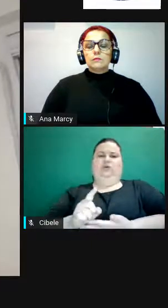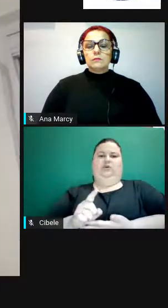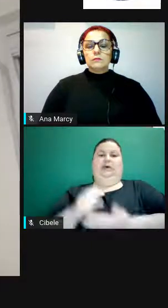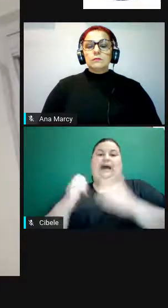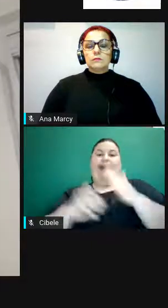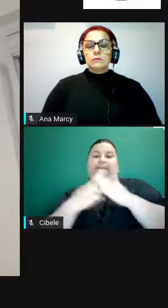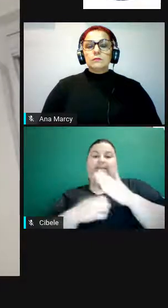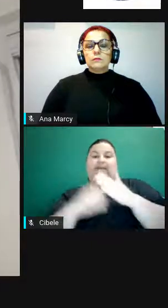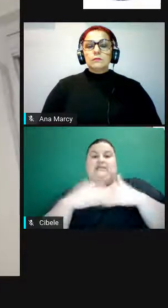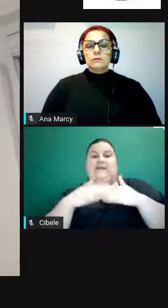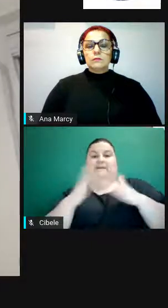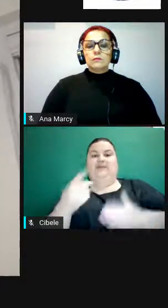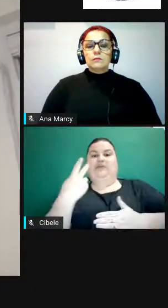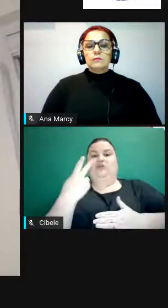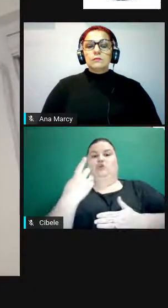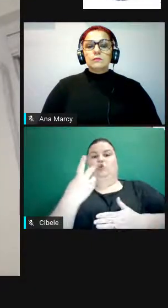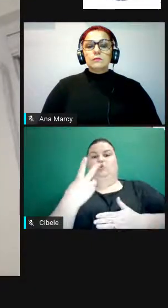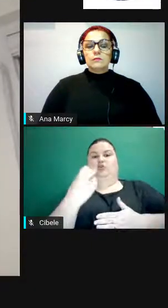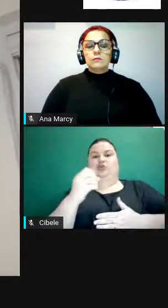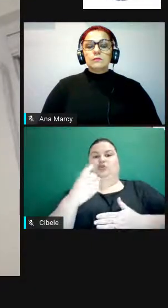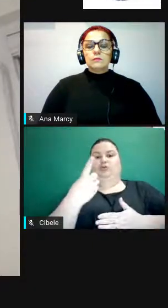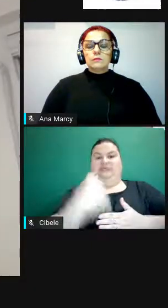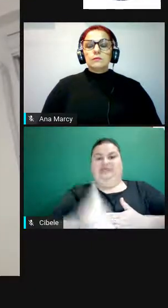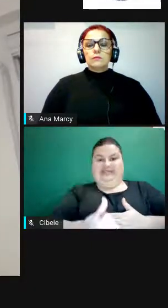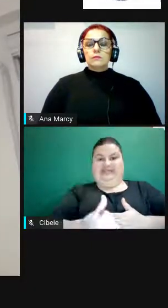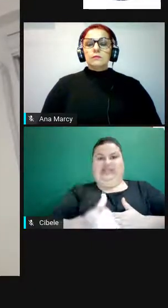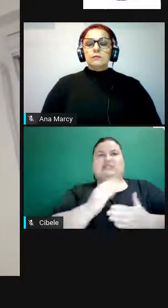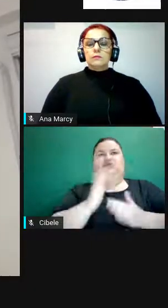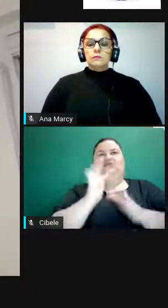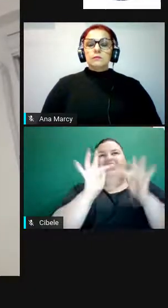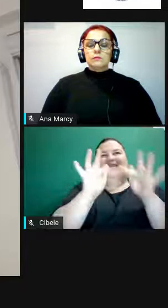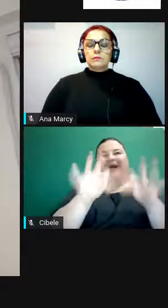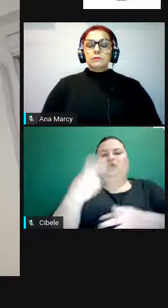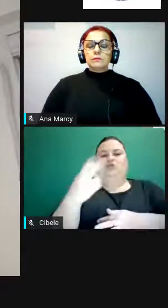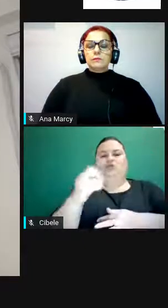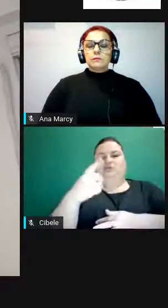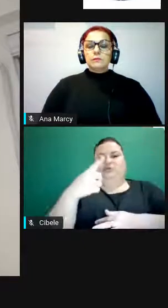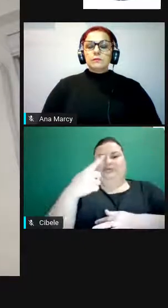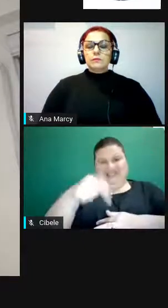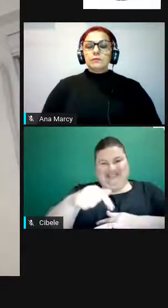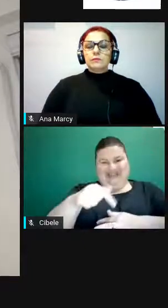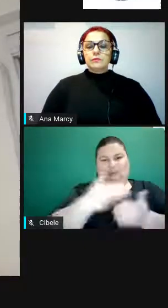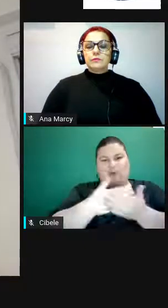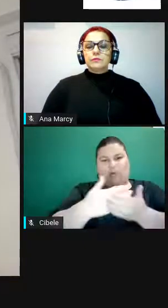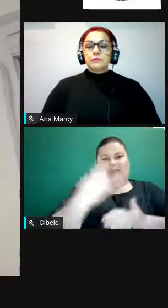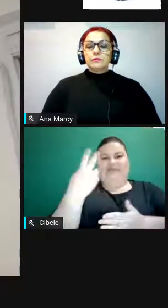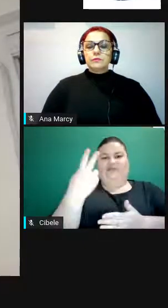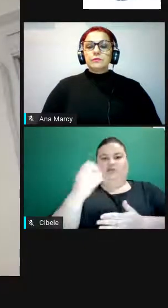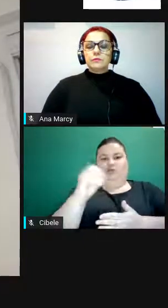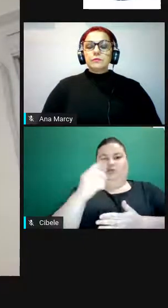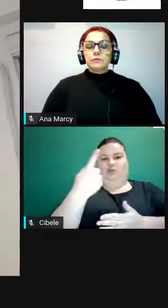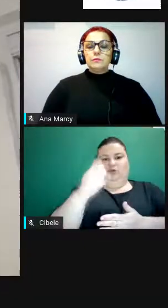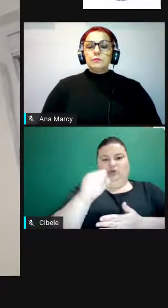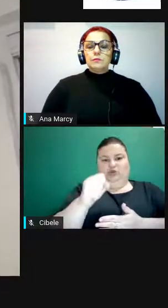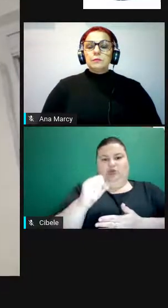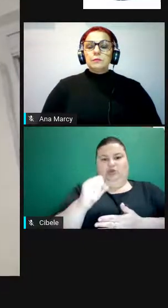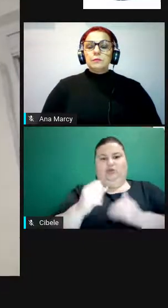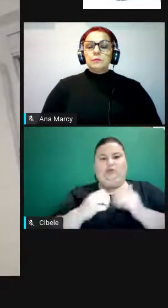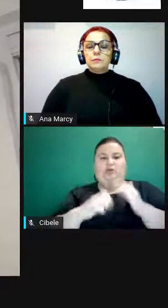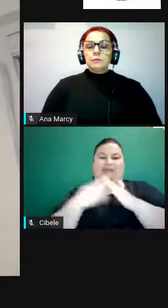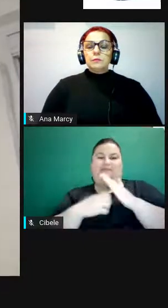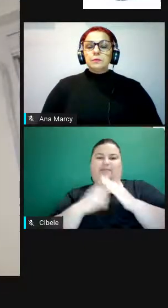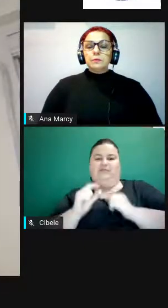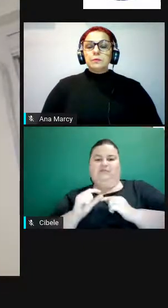2016 Então até 2017 ali no finalzinho de 2017 começo de 2018 a empresa tava dando Passos muito lentos então